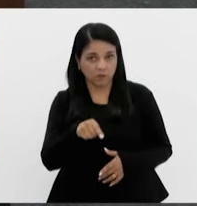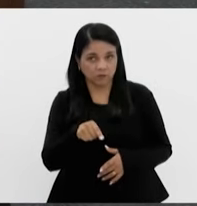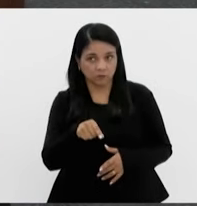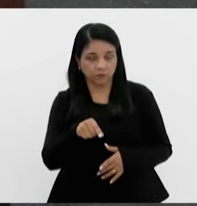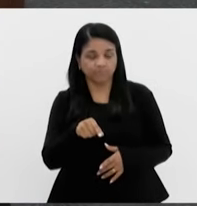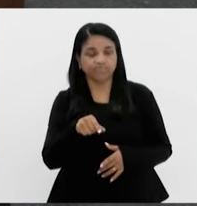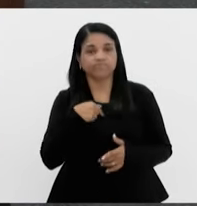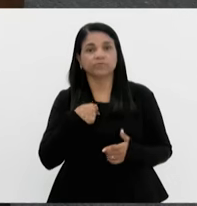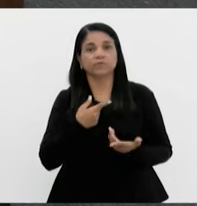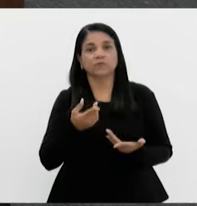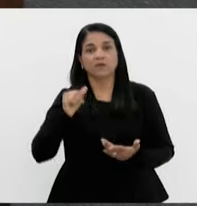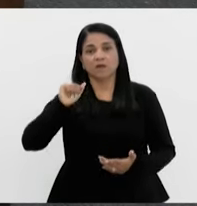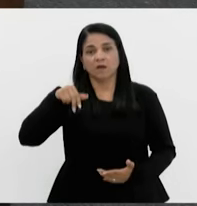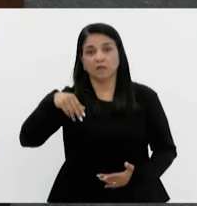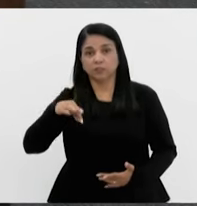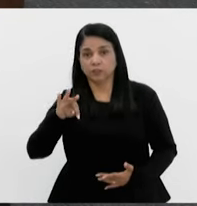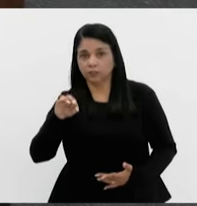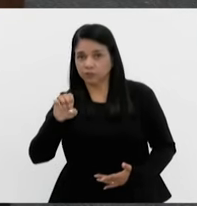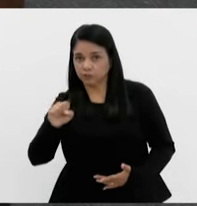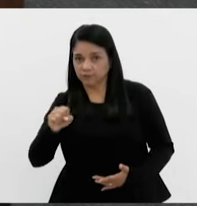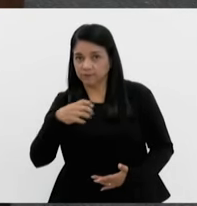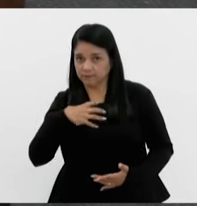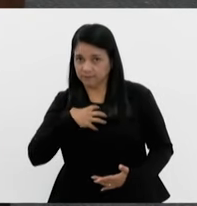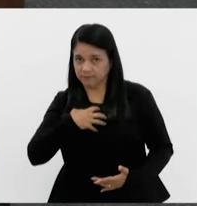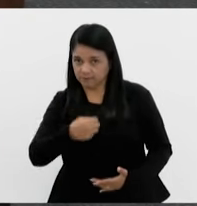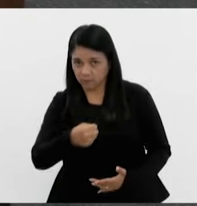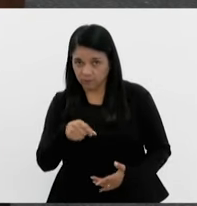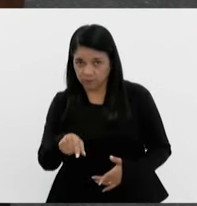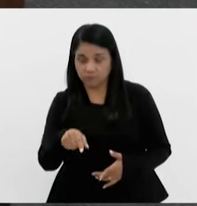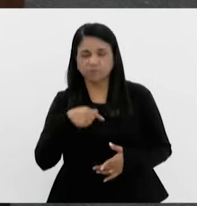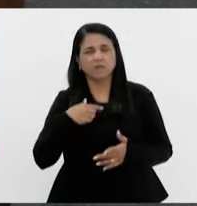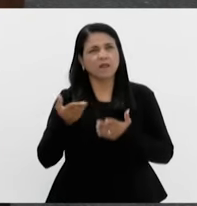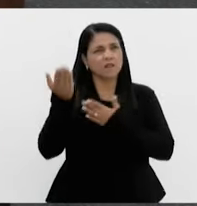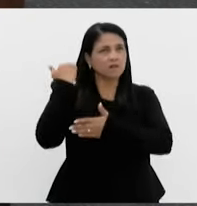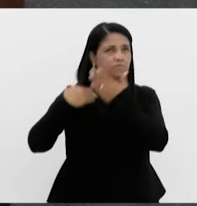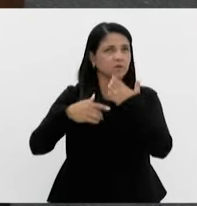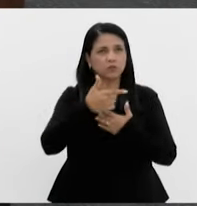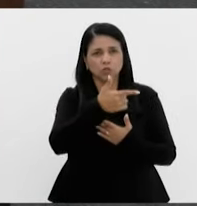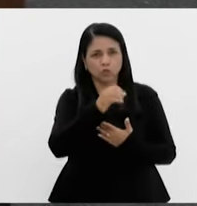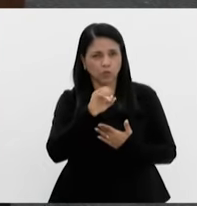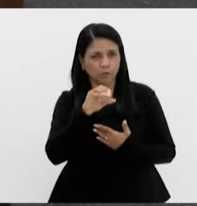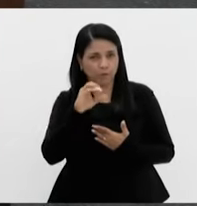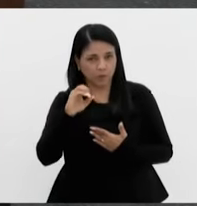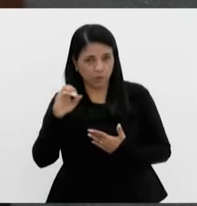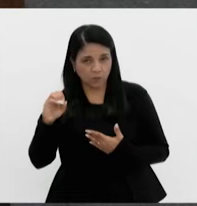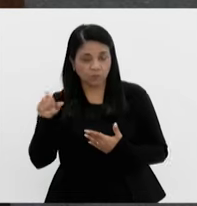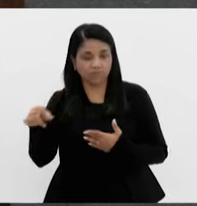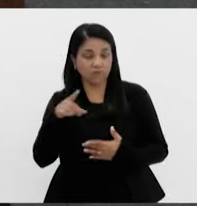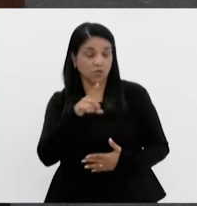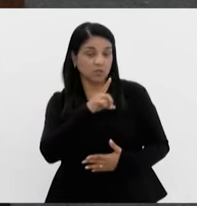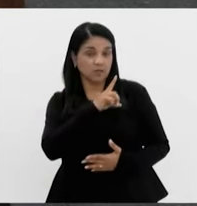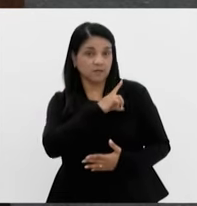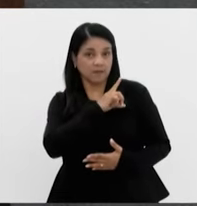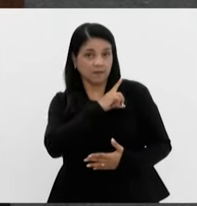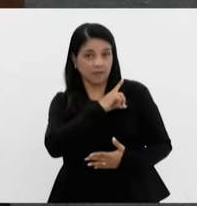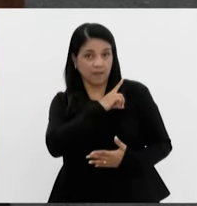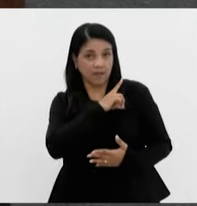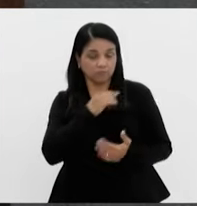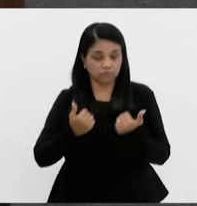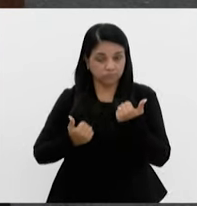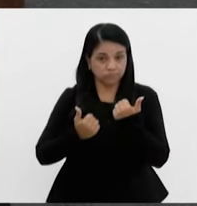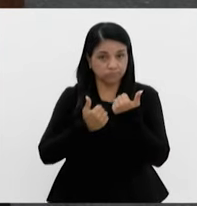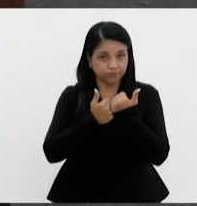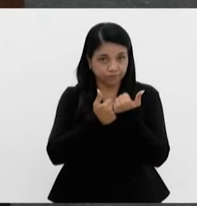atrás na de 2000 quando ele então um delegado adjunto na divisão